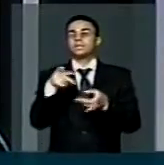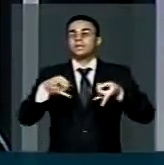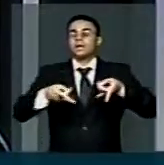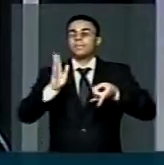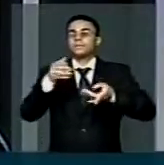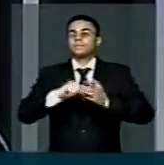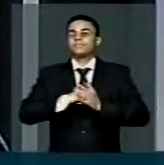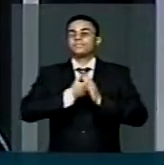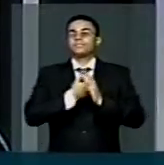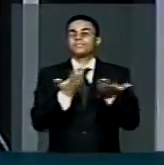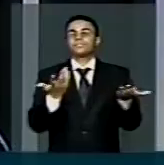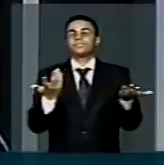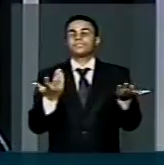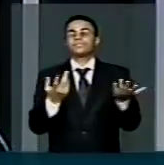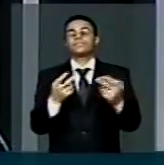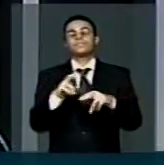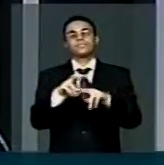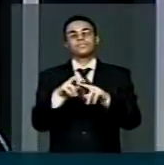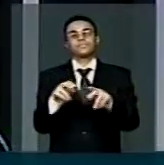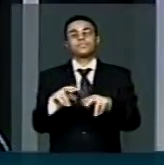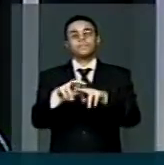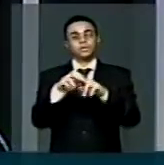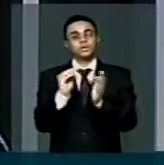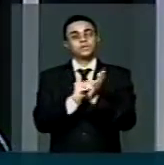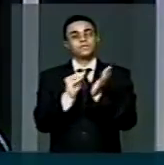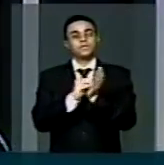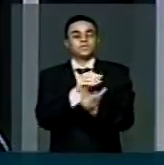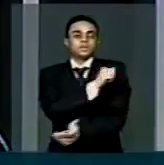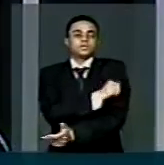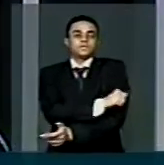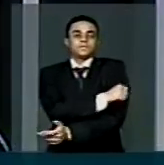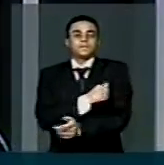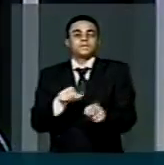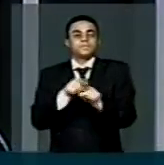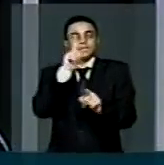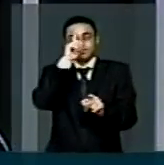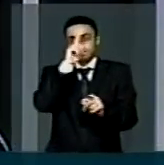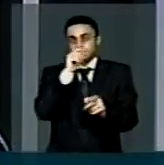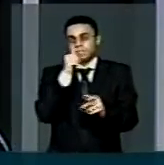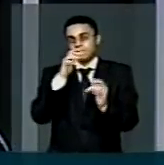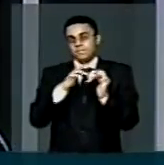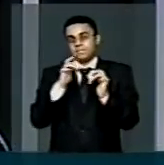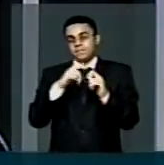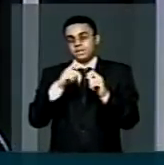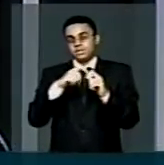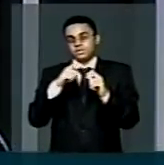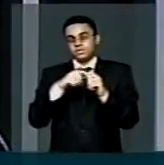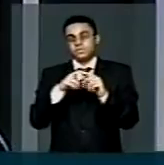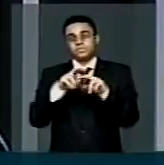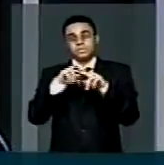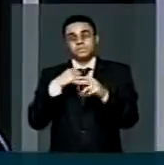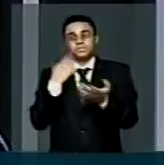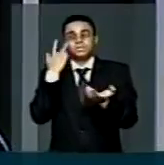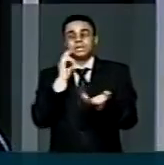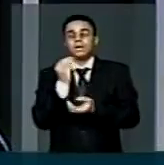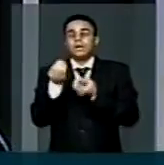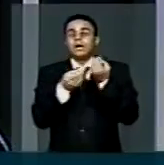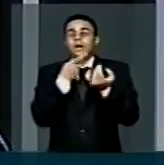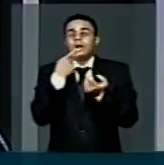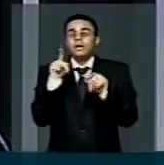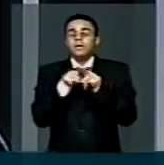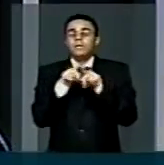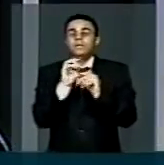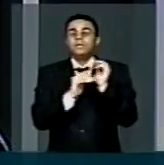enfermeiros. Além disso, eu nem sei o que dizer sobre a situação das APAES, Associação de Pais e Amigos dos Excepcionais, e do